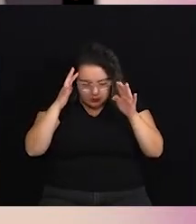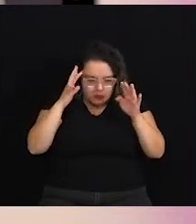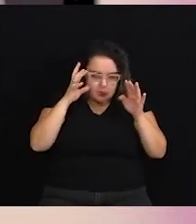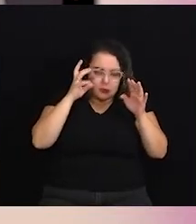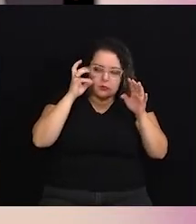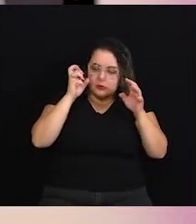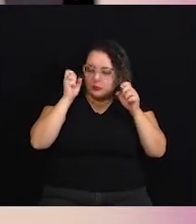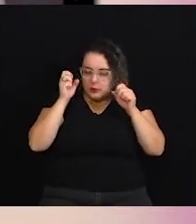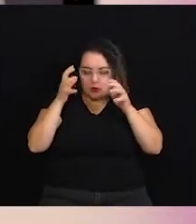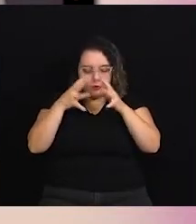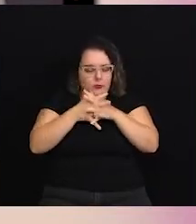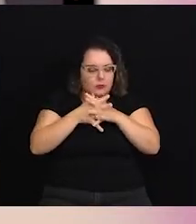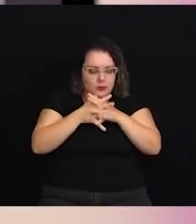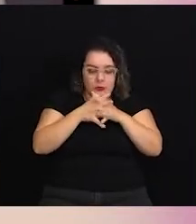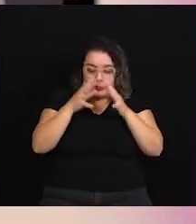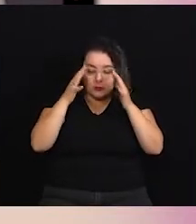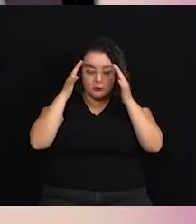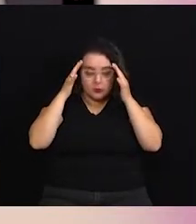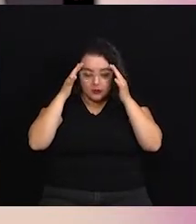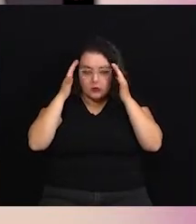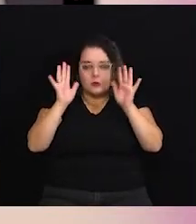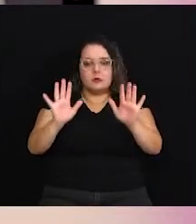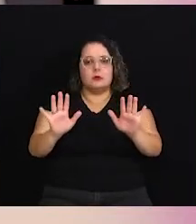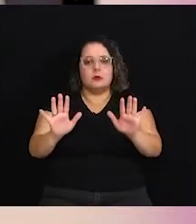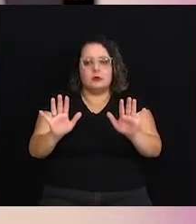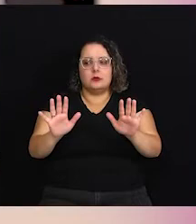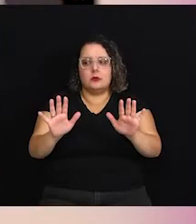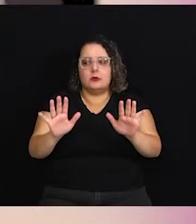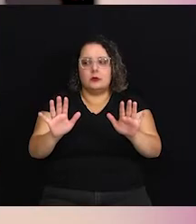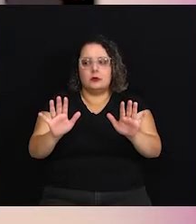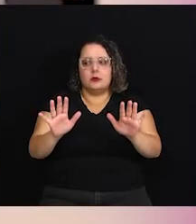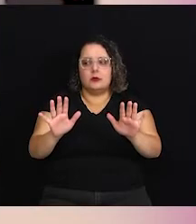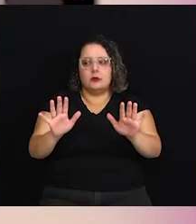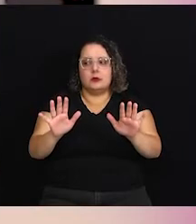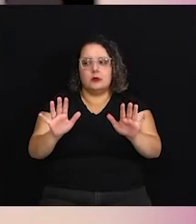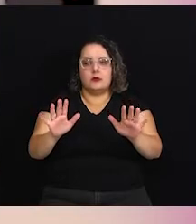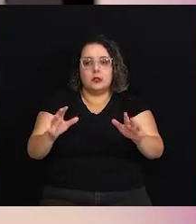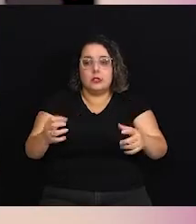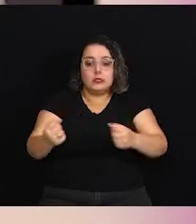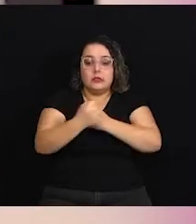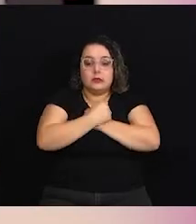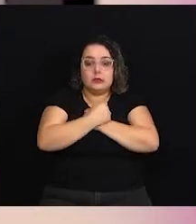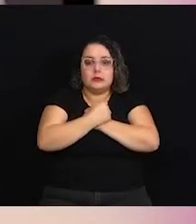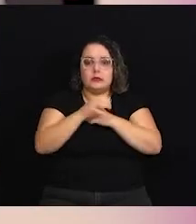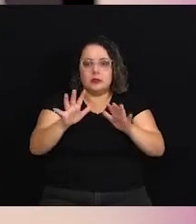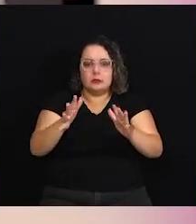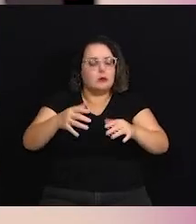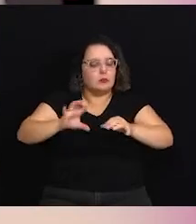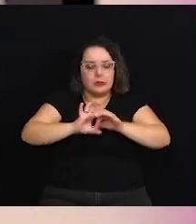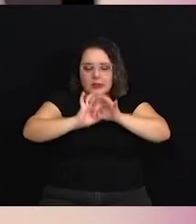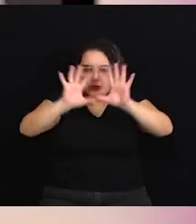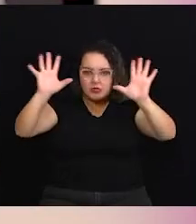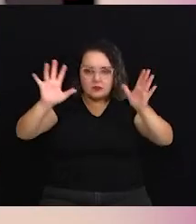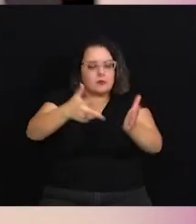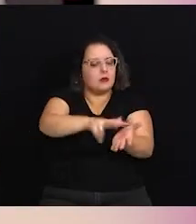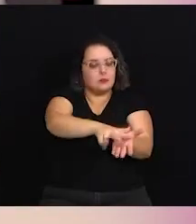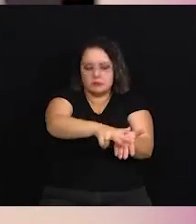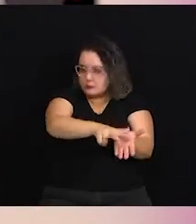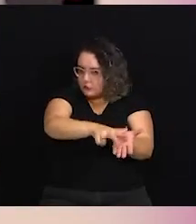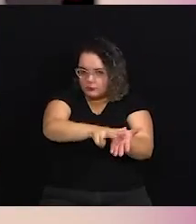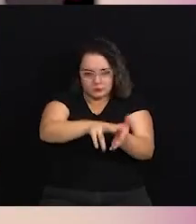sono ainda meu confuso esse momento não Prenda o a pessoa não restringem os movimentos